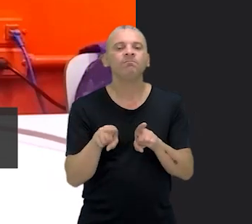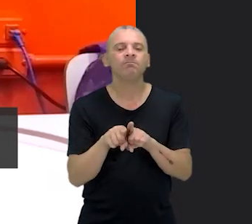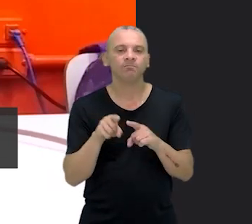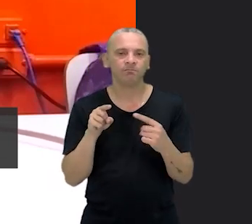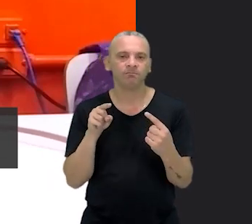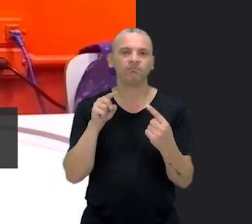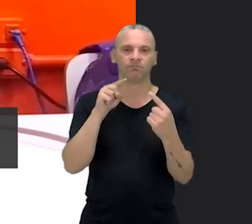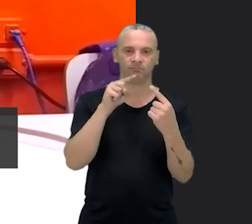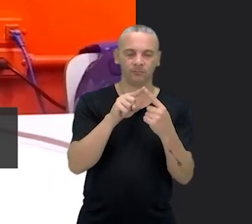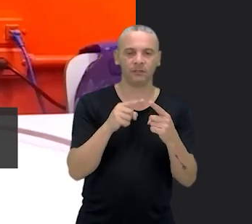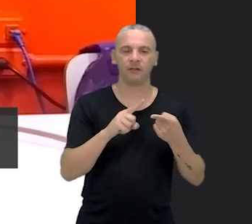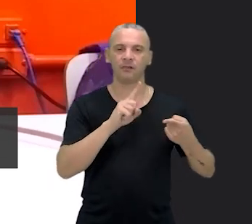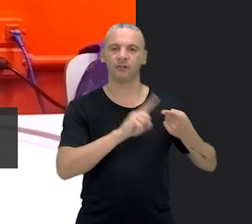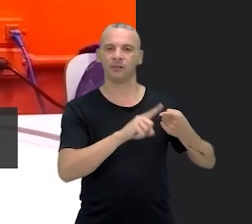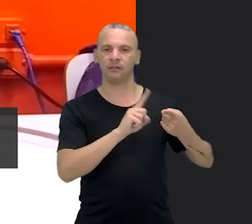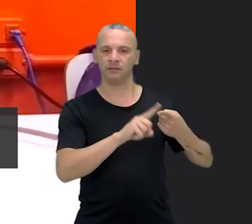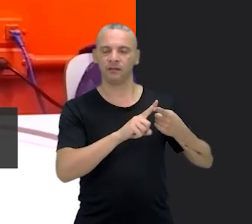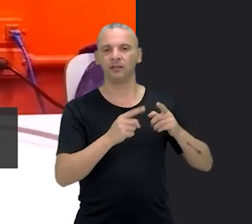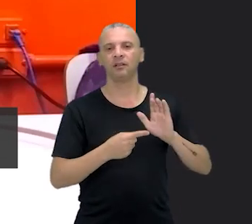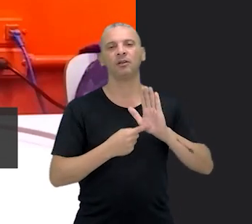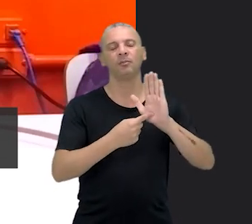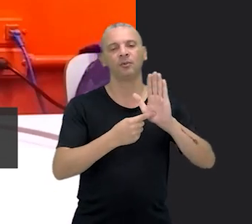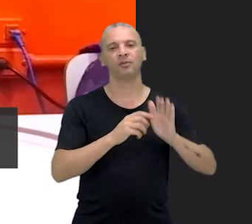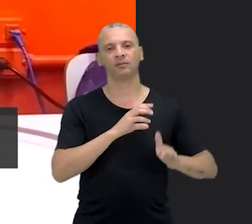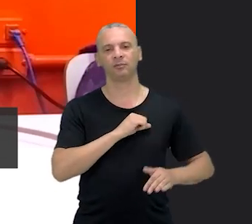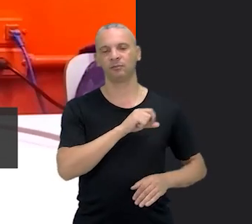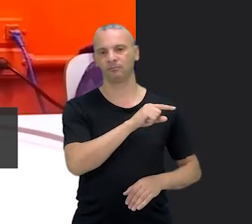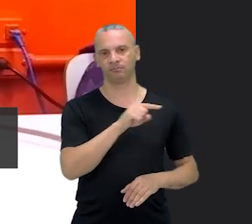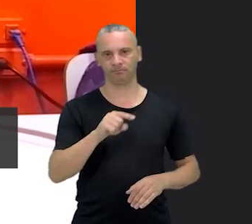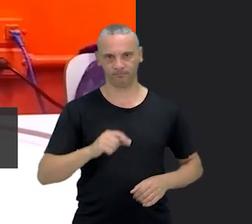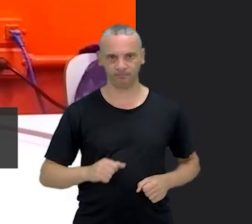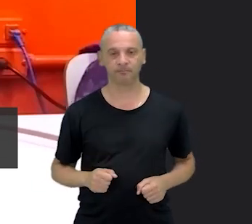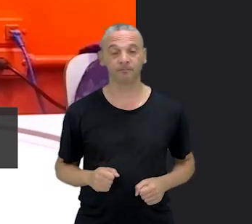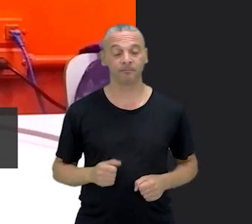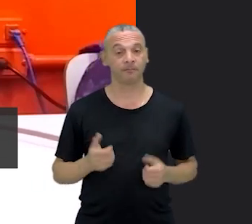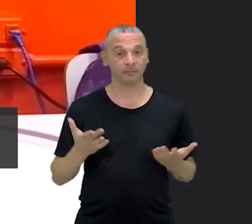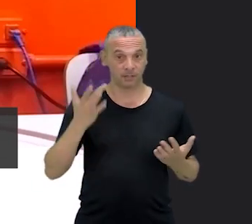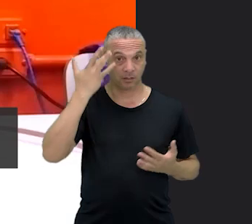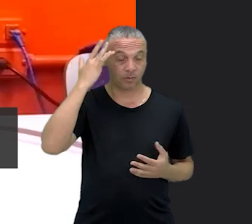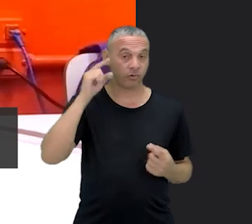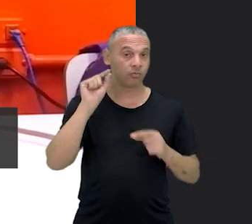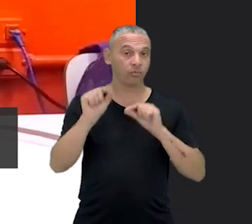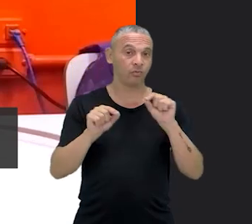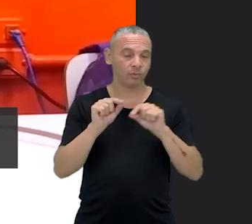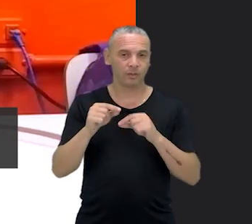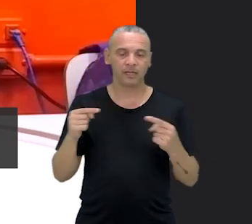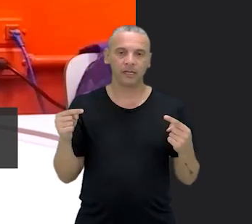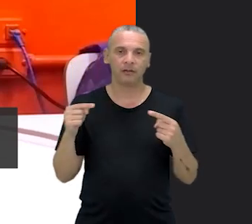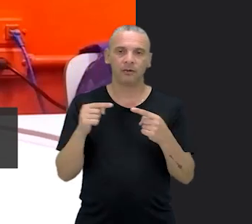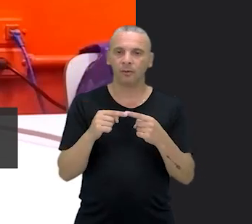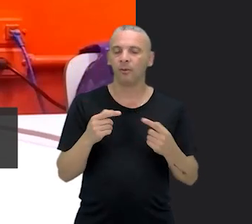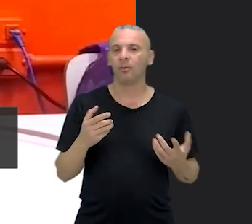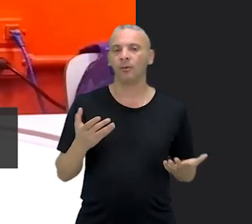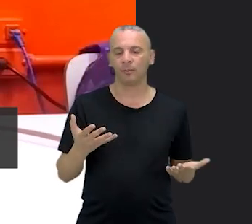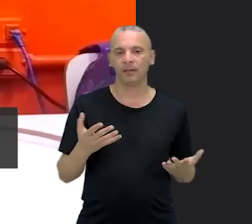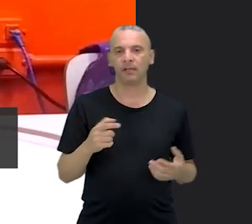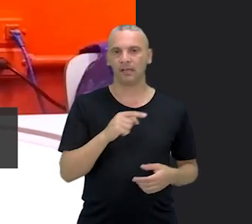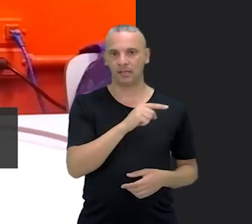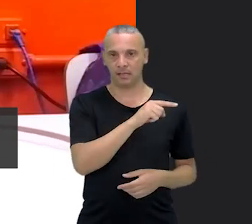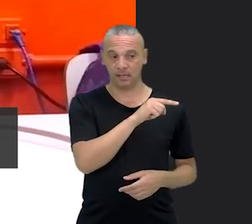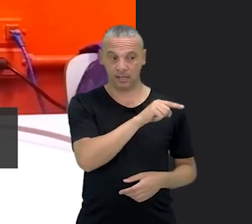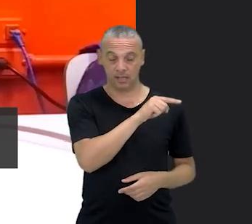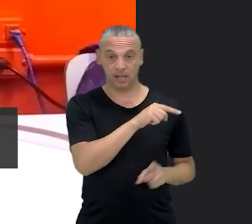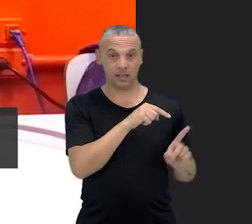no meio da vingança, ela mostra o amor, né? Eu acho que pelo fato dela ser